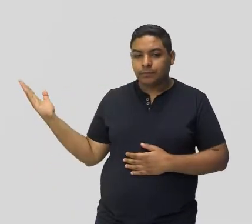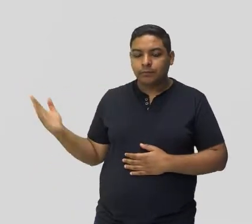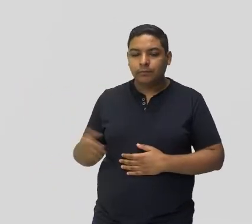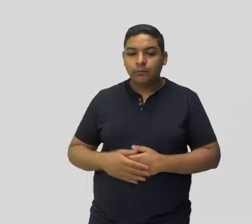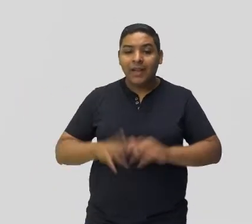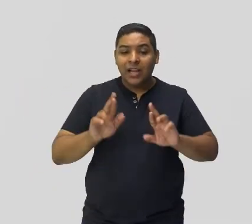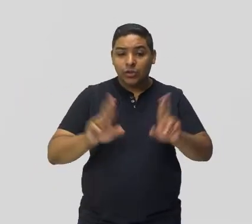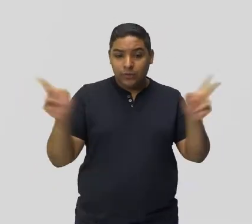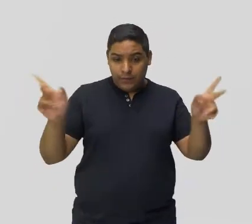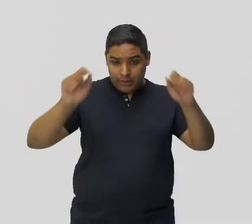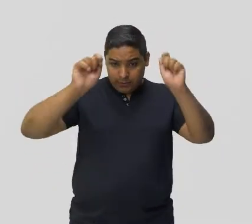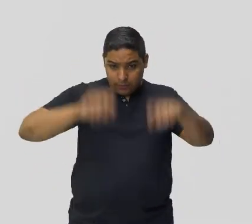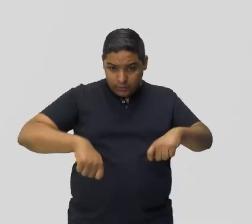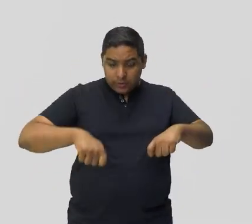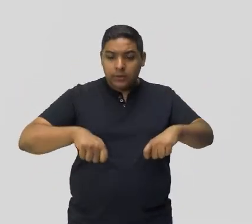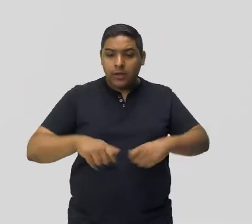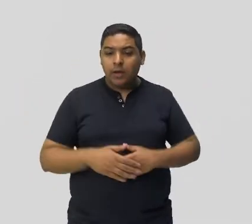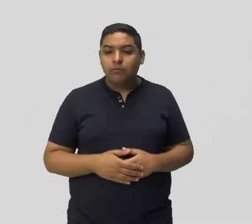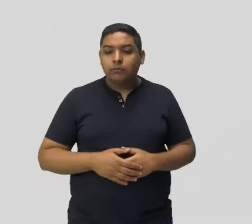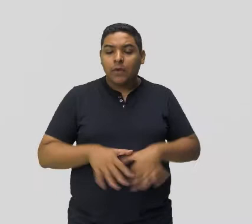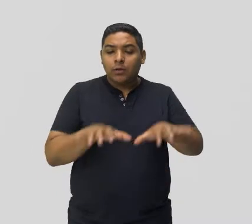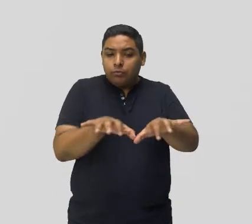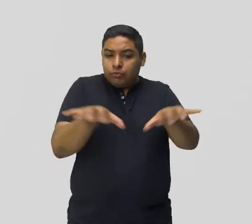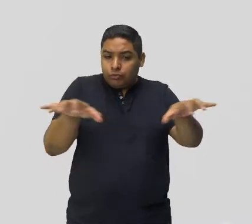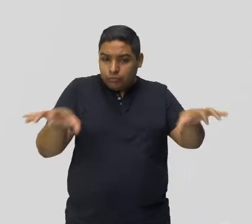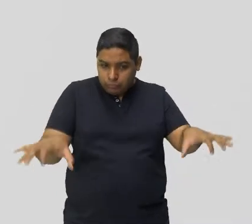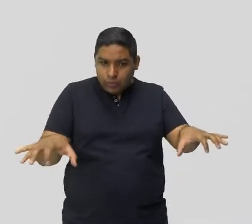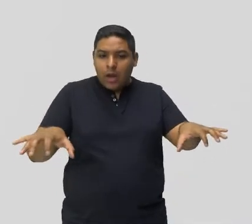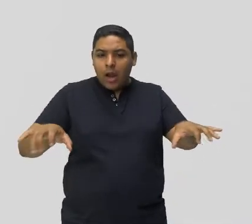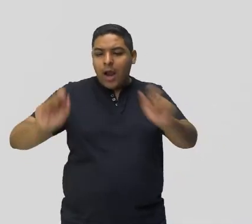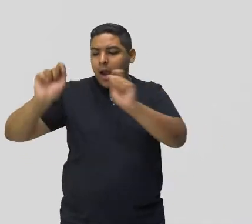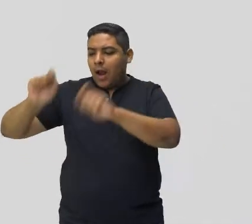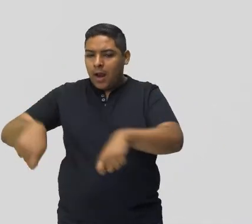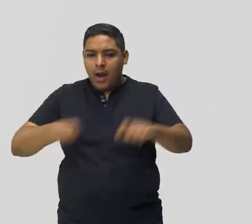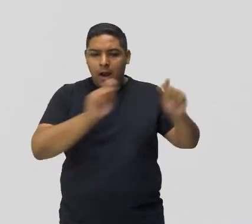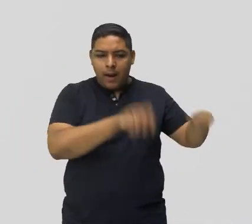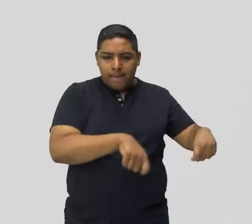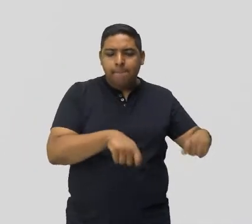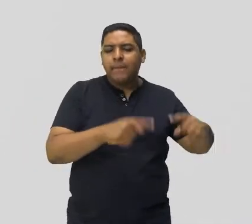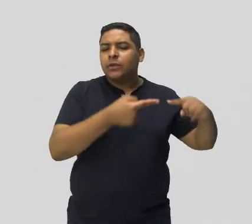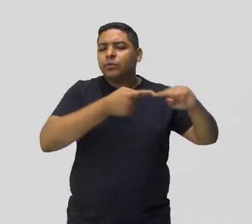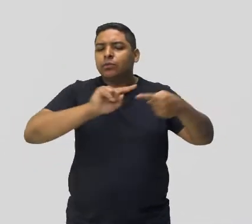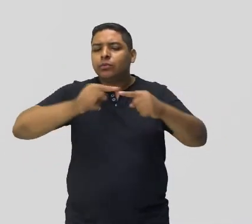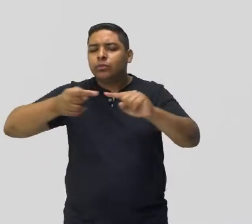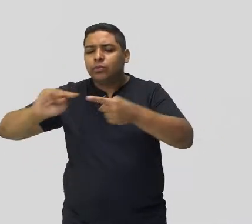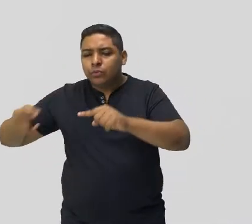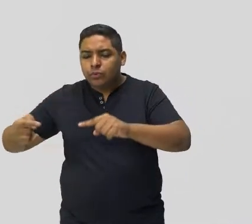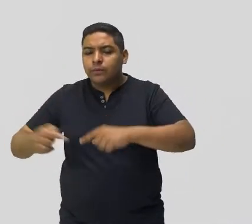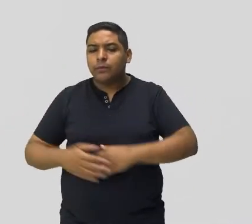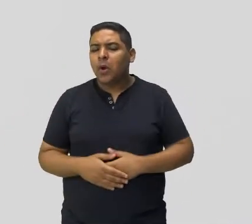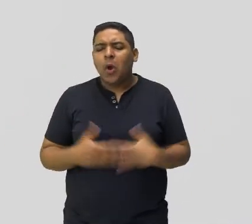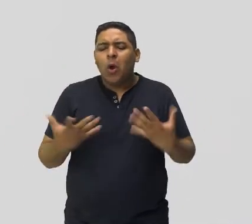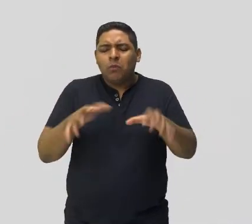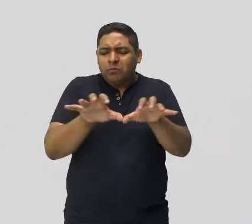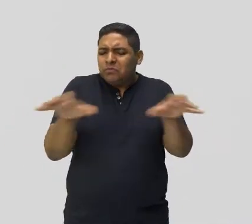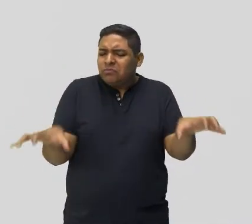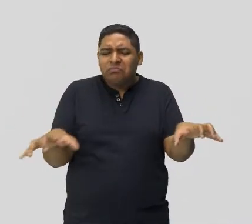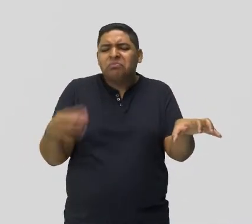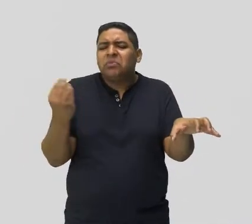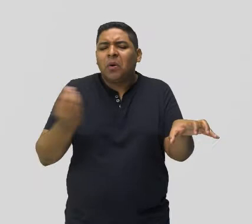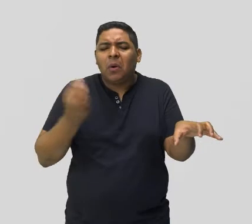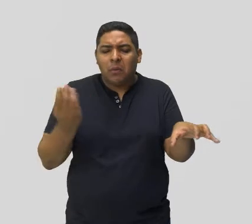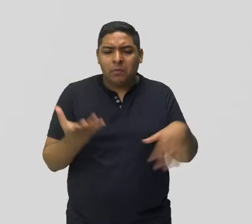diferença de potencial é dividida entre os capacitores da associação. Como assim dividida? Quer dizer